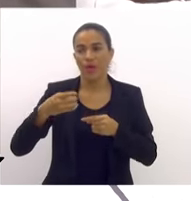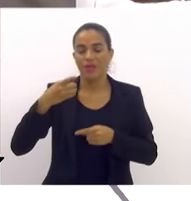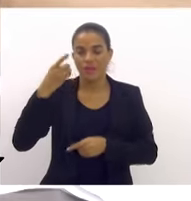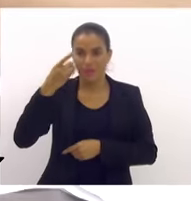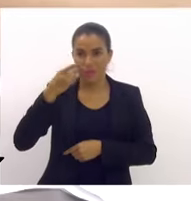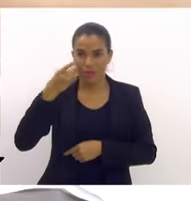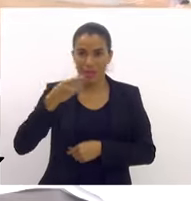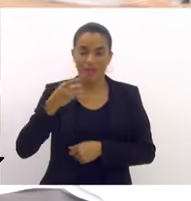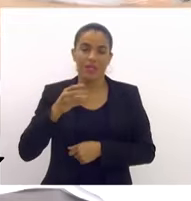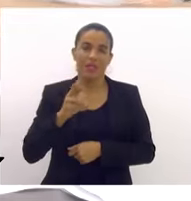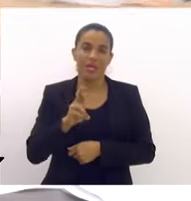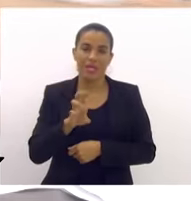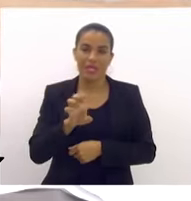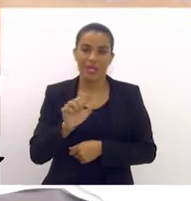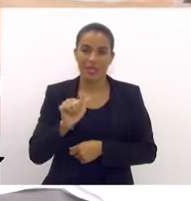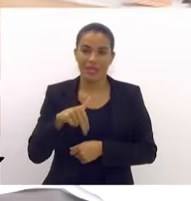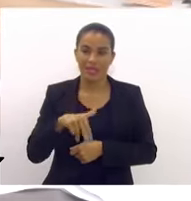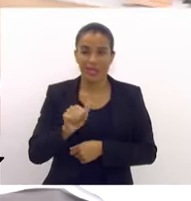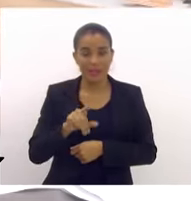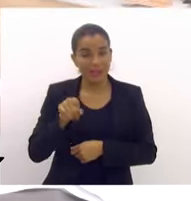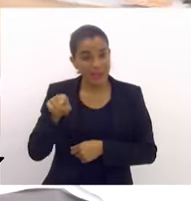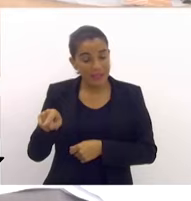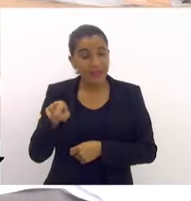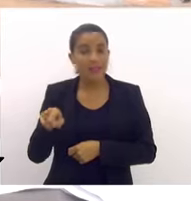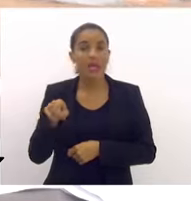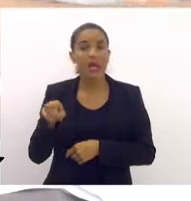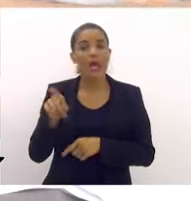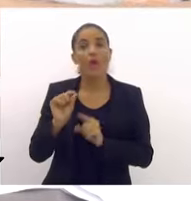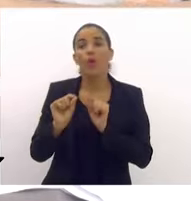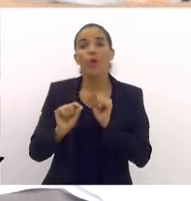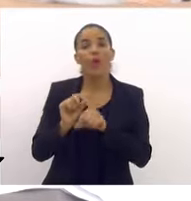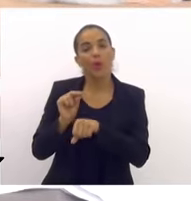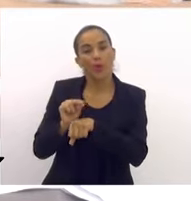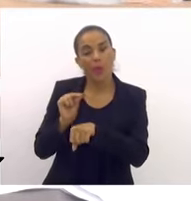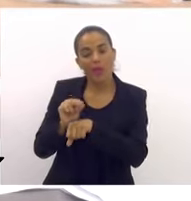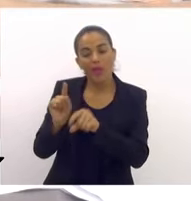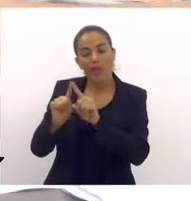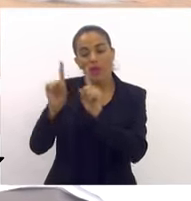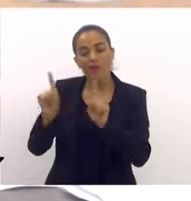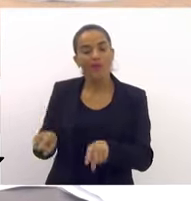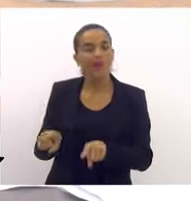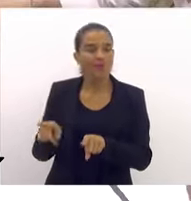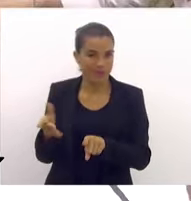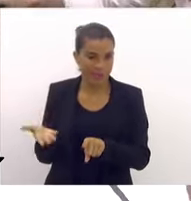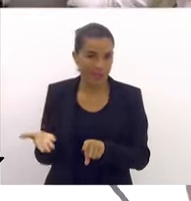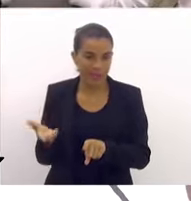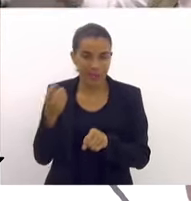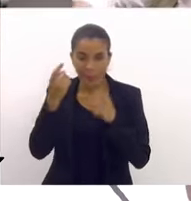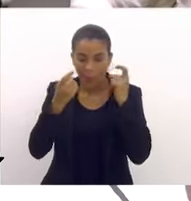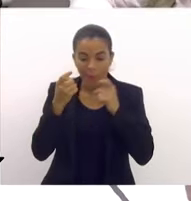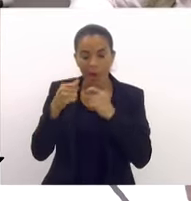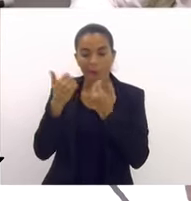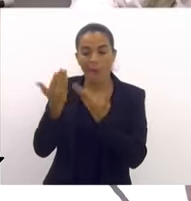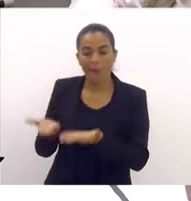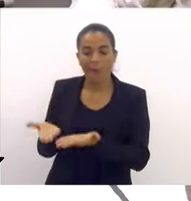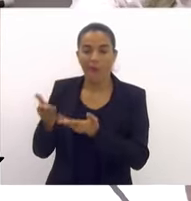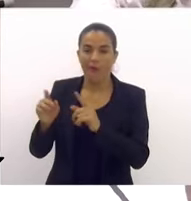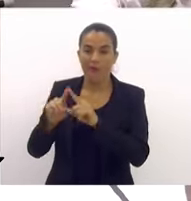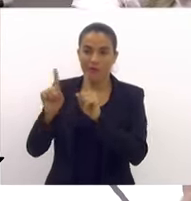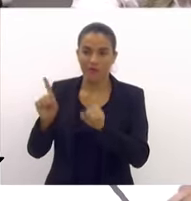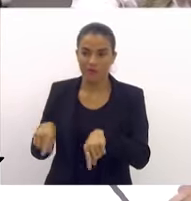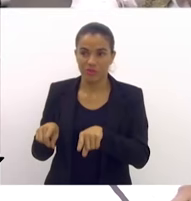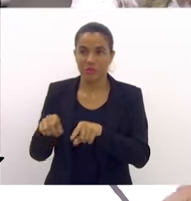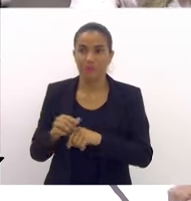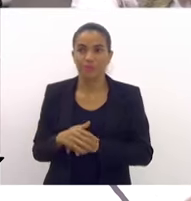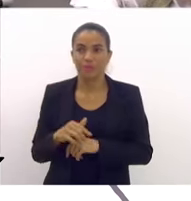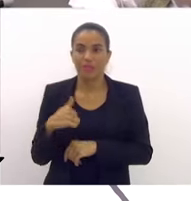economia do cuidado, e esse aqui é a economia do cuidado com... O trabalhador. É isso que eu trabalho. Deputado Serafini. Mas, isso é muito breve. Acho que o fato é que a